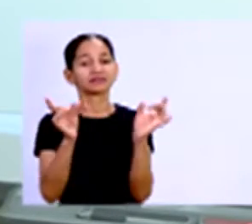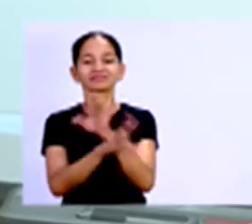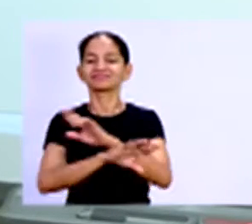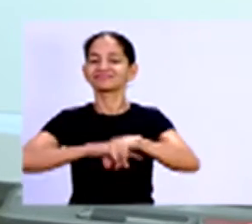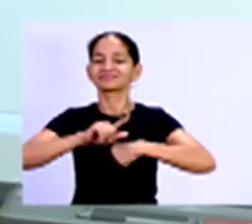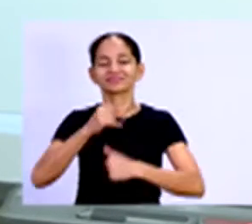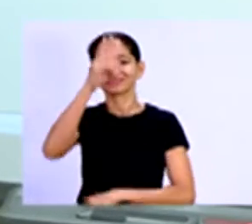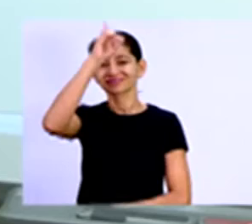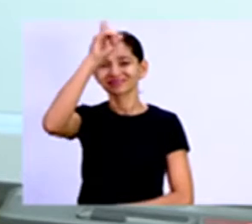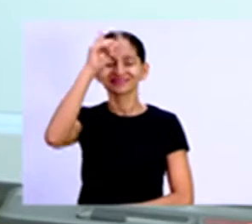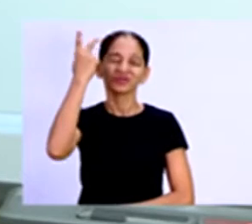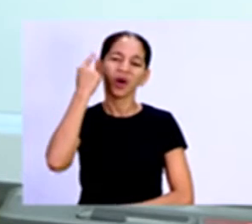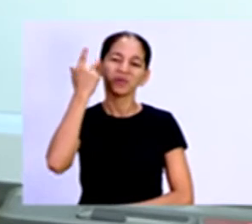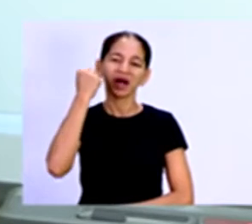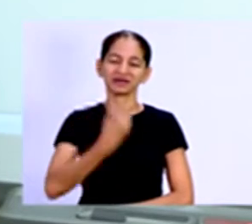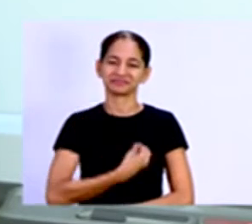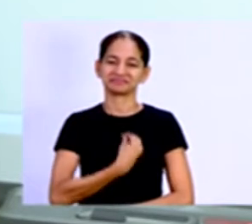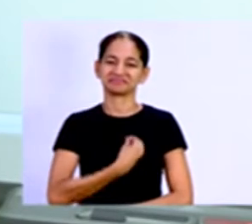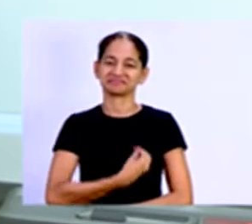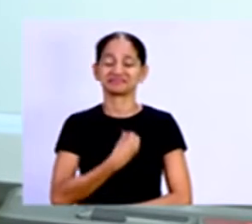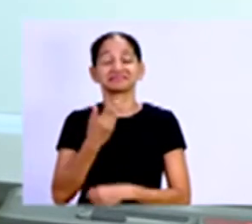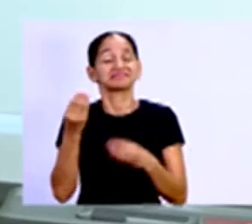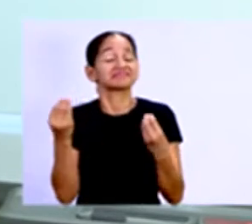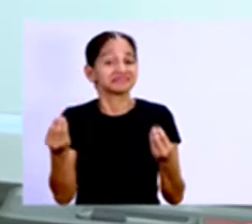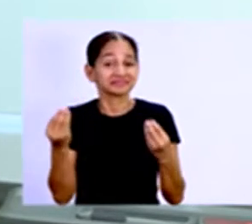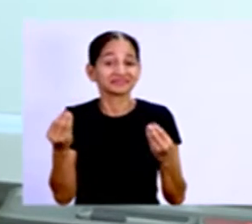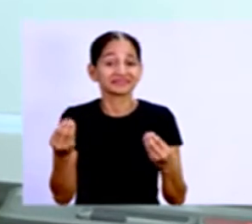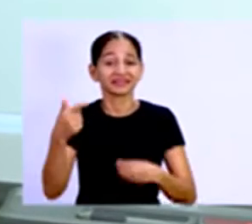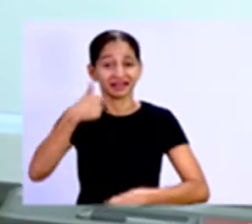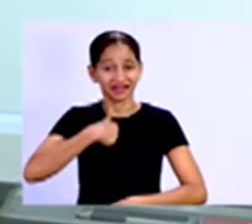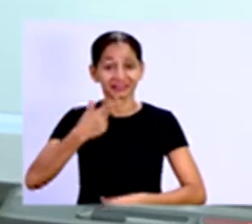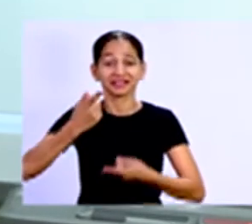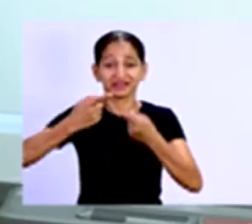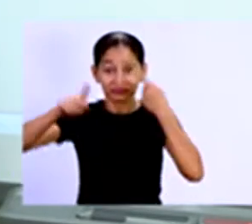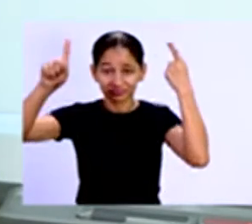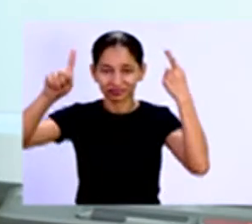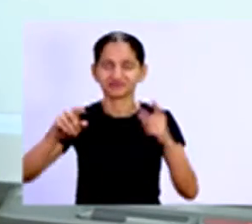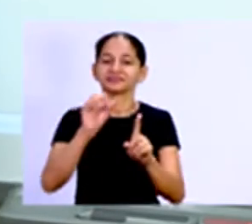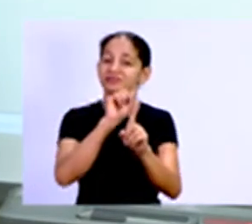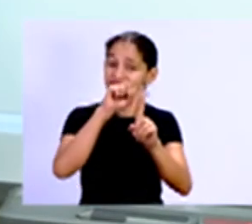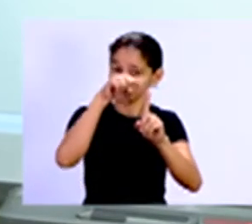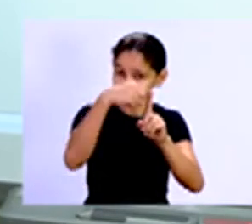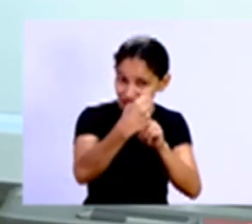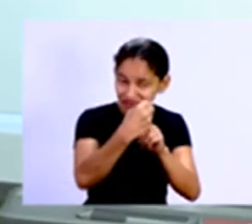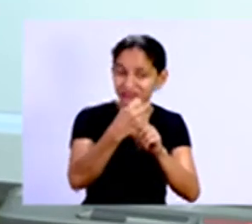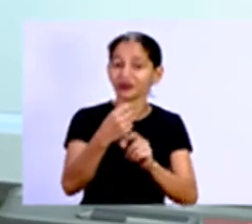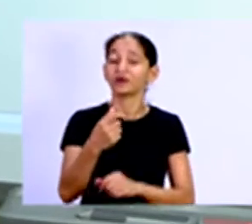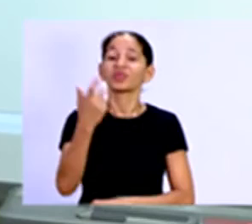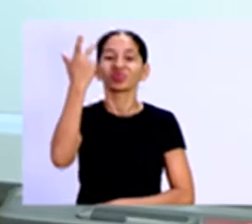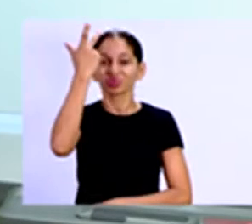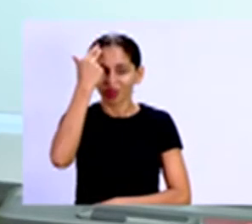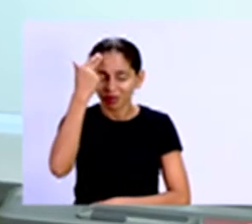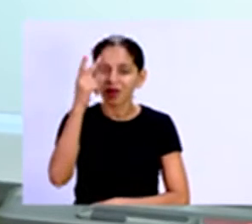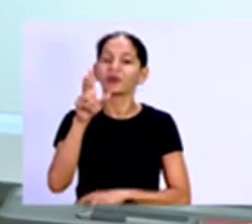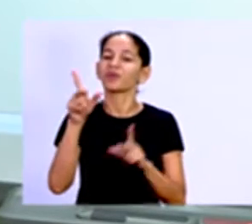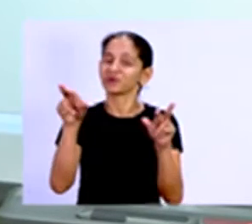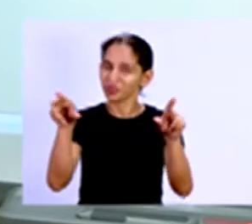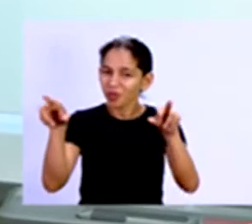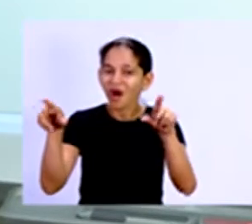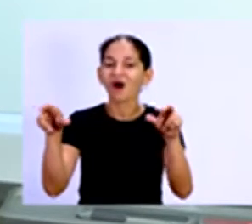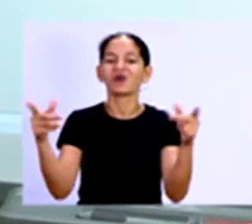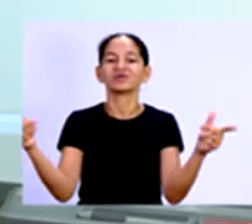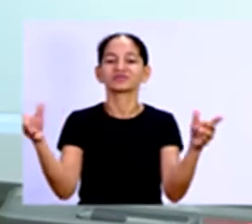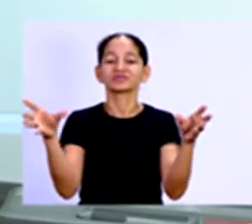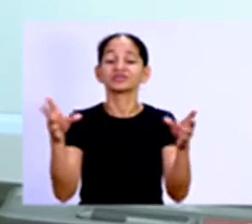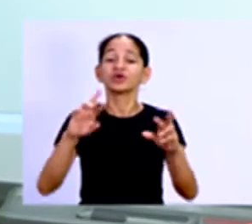como cada um de nós. Ao contrário com a gente, quando nós estamos falando de papel social, eu e você somos tanto atores quanto ele.